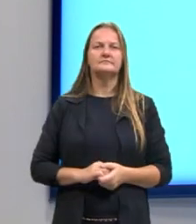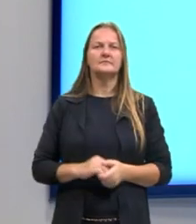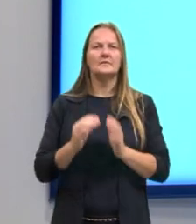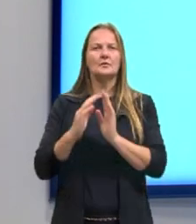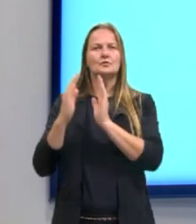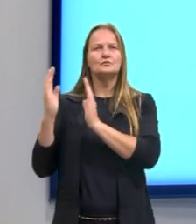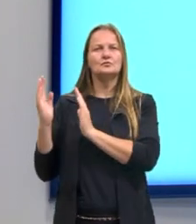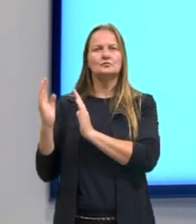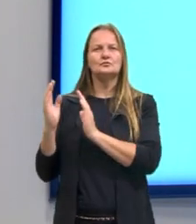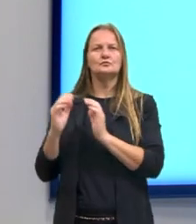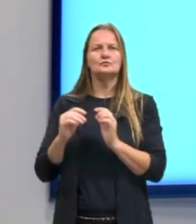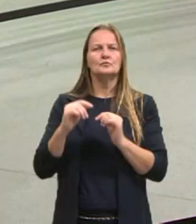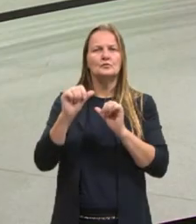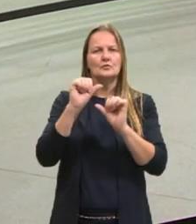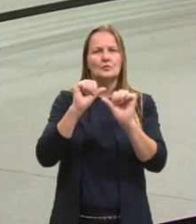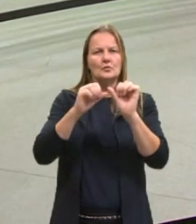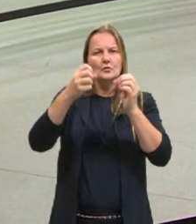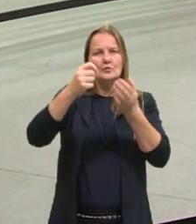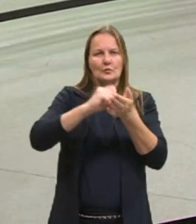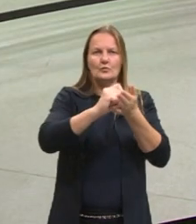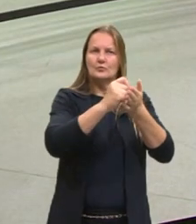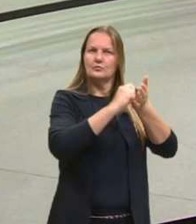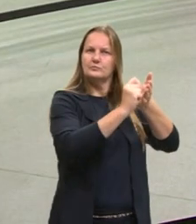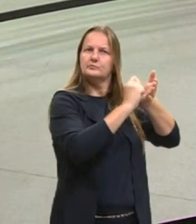lado. Eu vou pegar então a minha caneta.